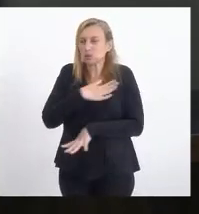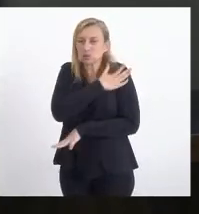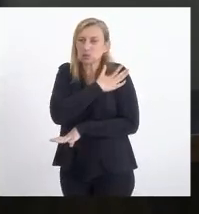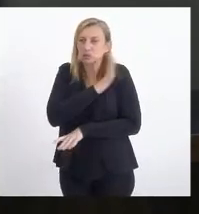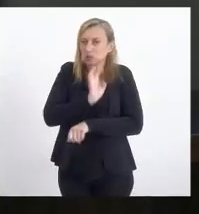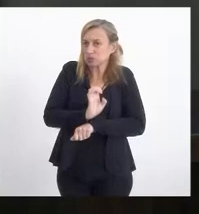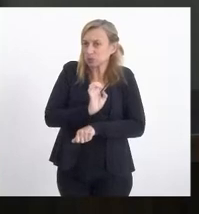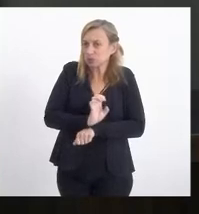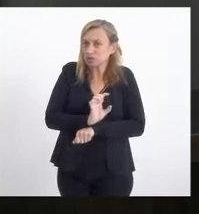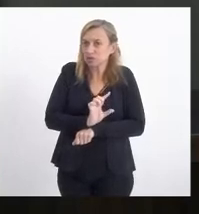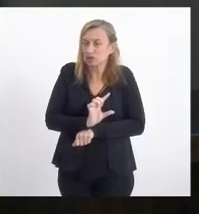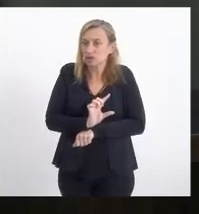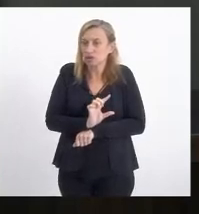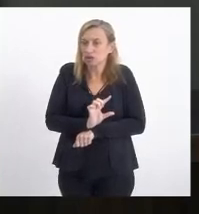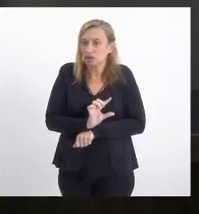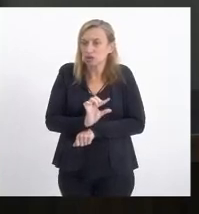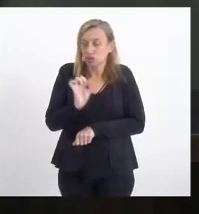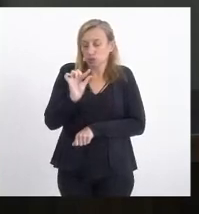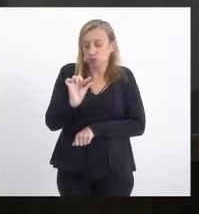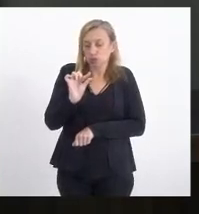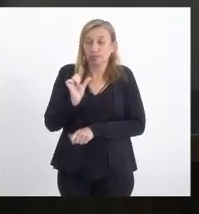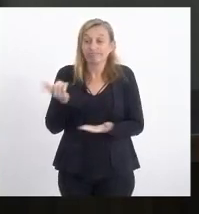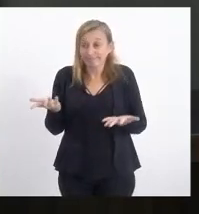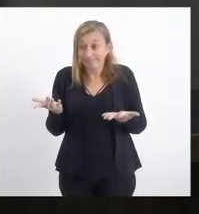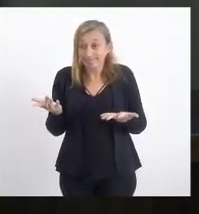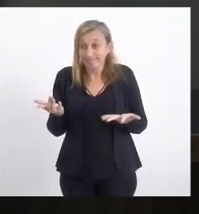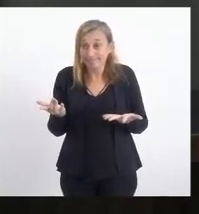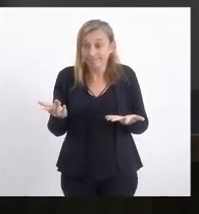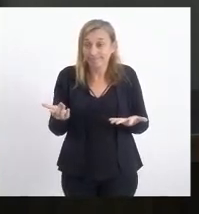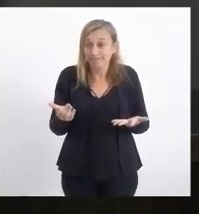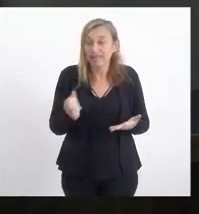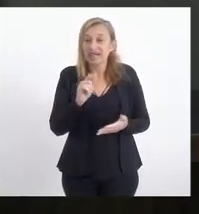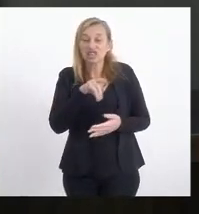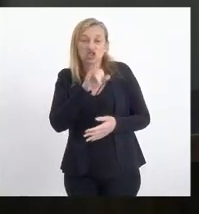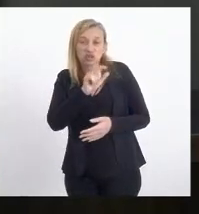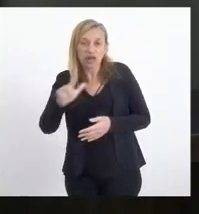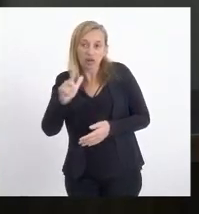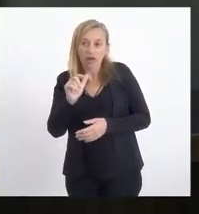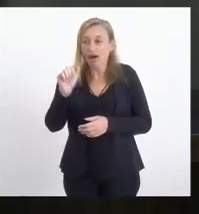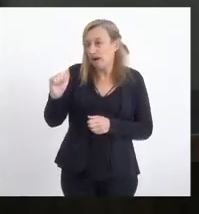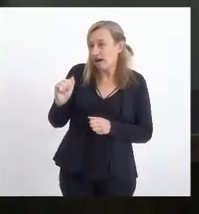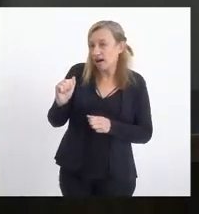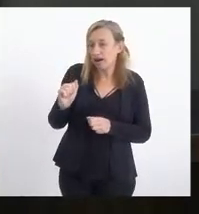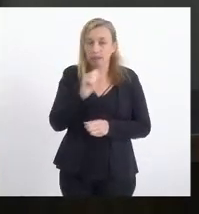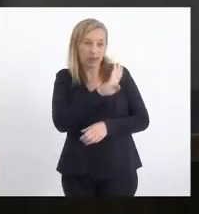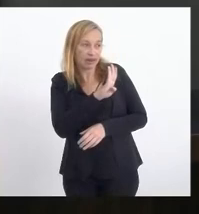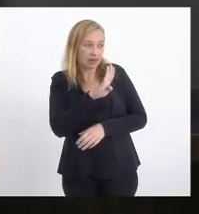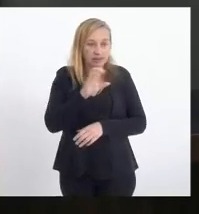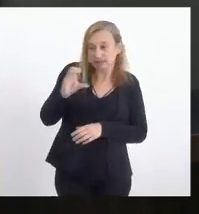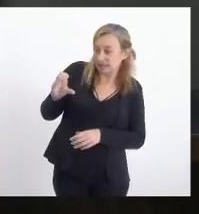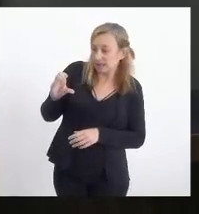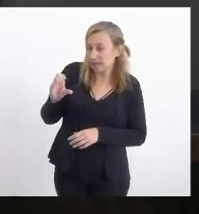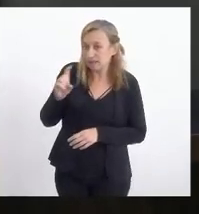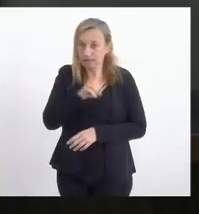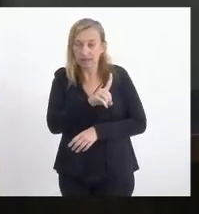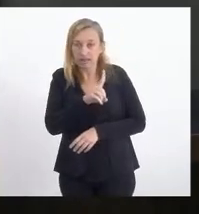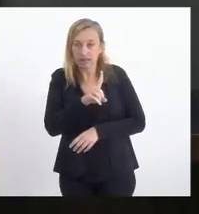nesse estado cheio de penduricalhos é adicional Dias tradicional daquilo é